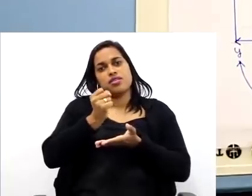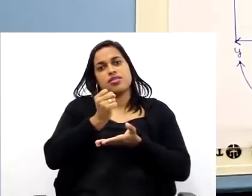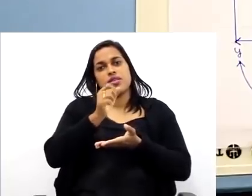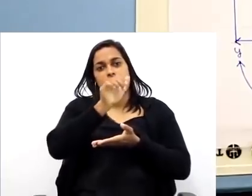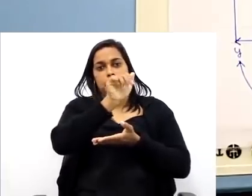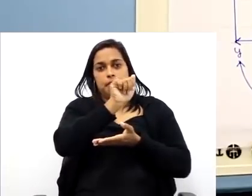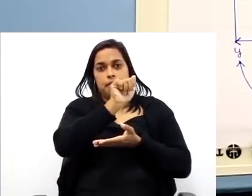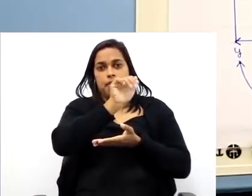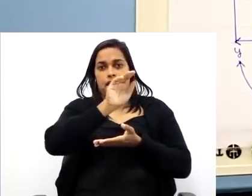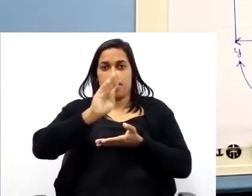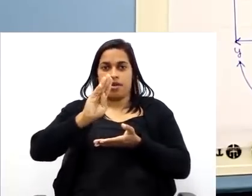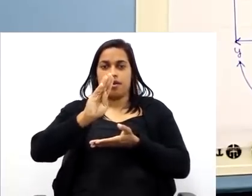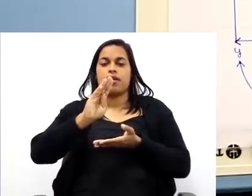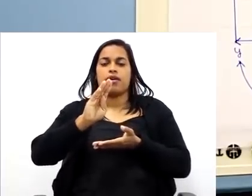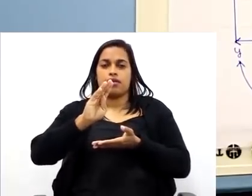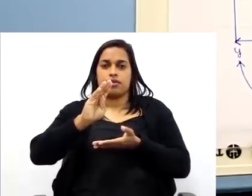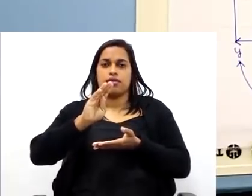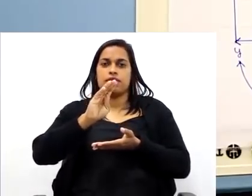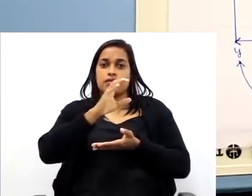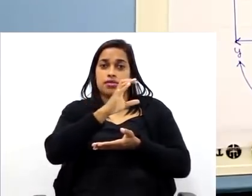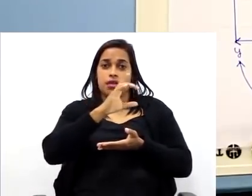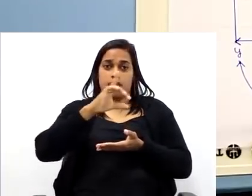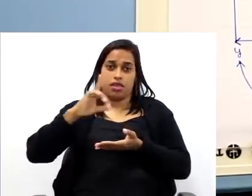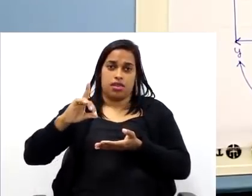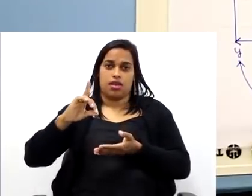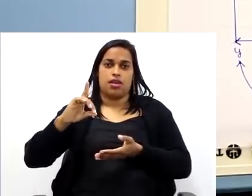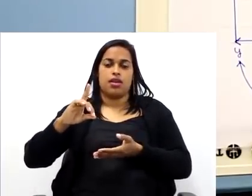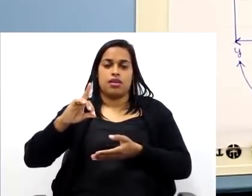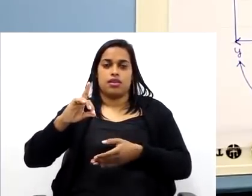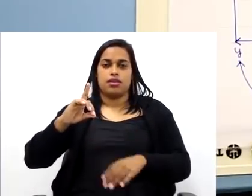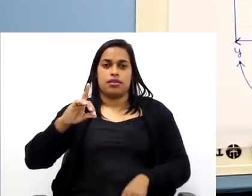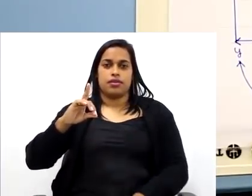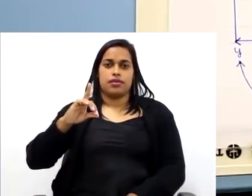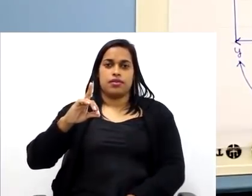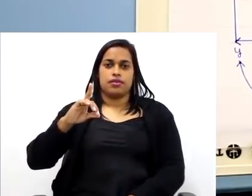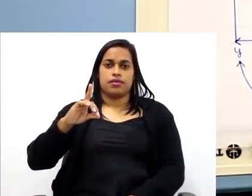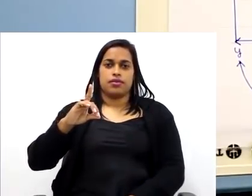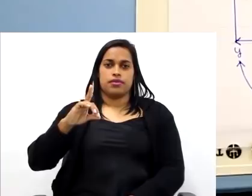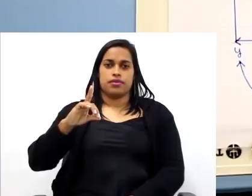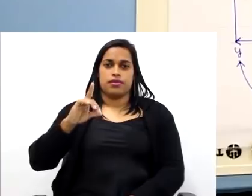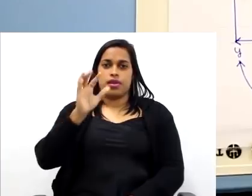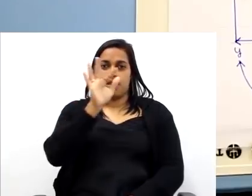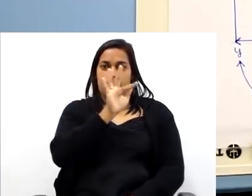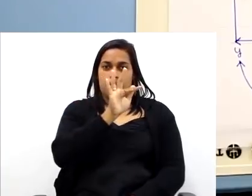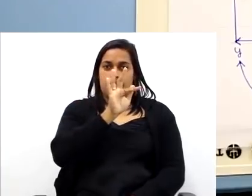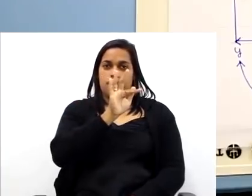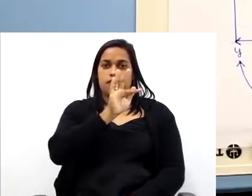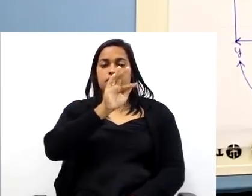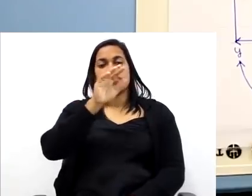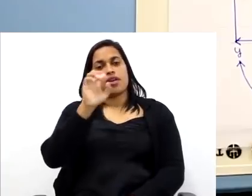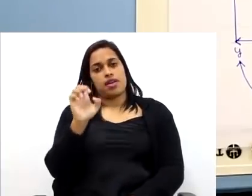ponto BA, aqui eu teria o meu ponto CD, aqui eu teria o meu ponto F e o